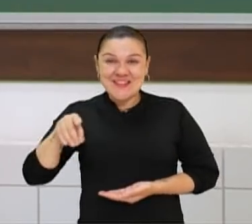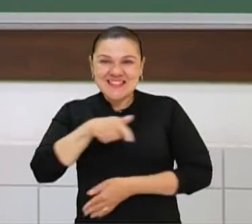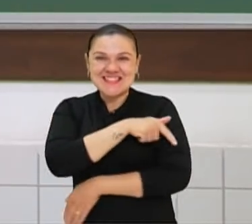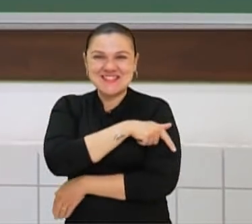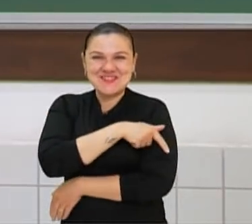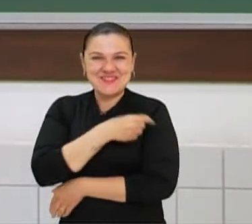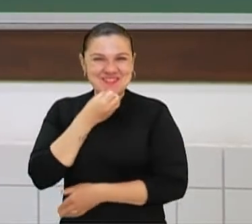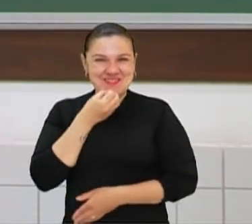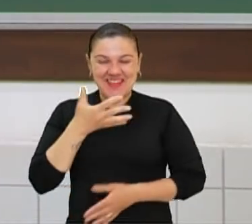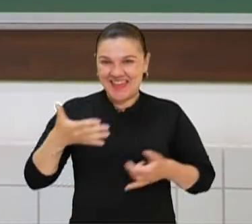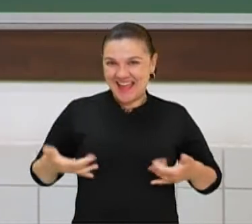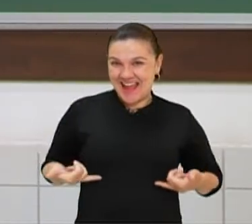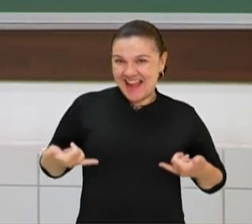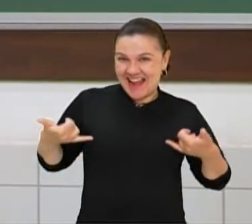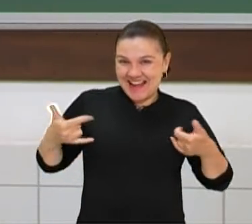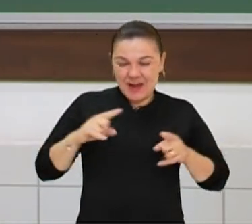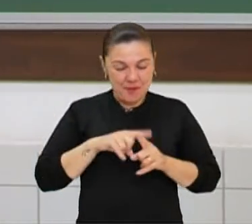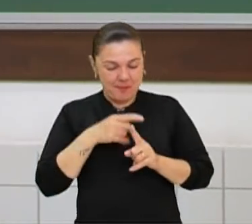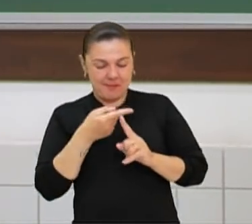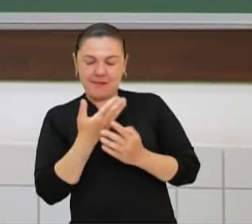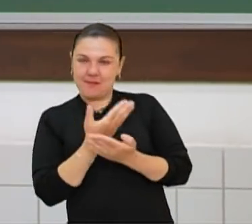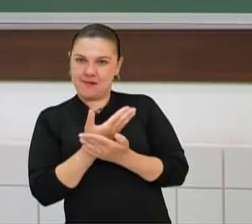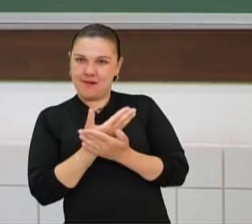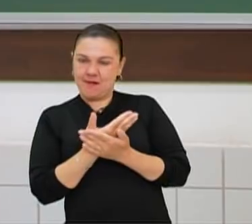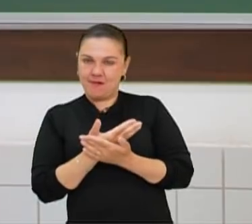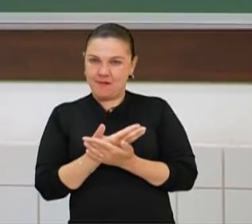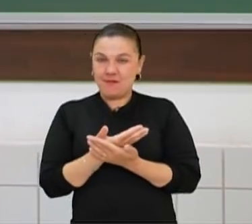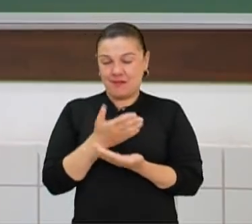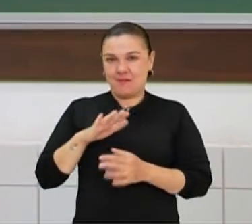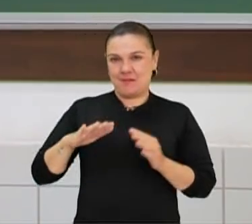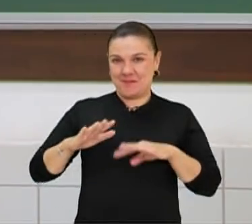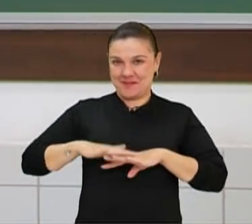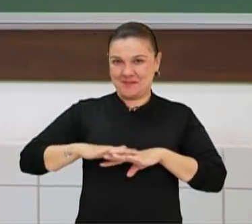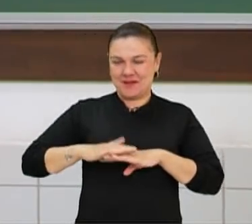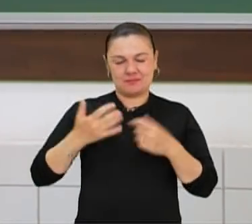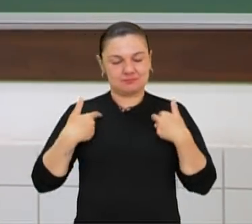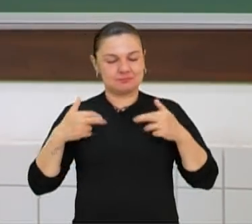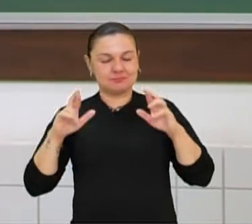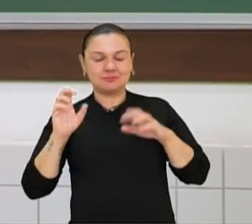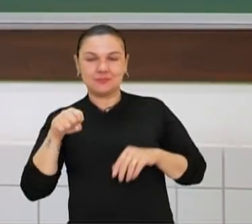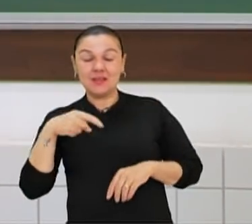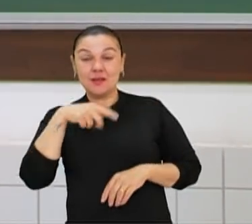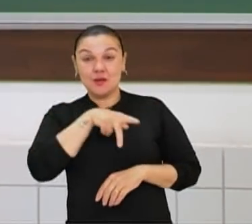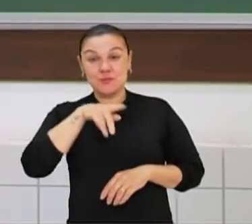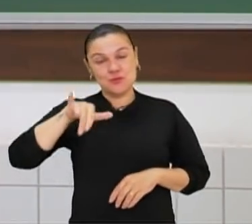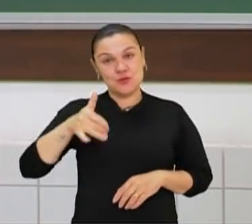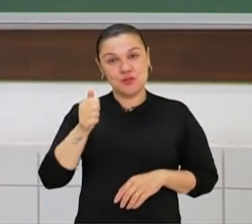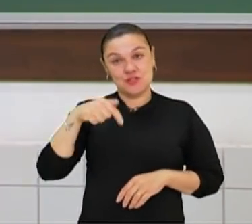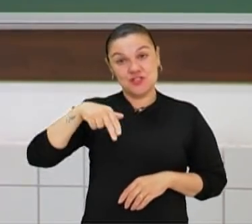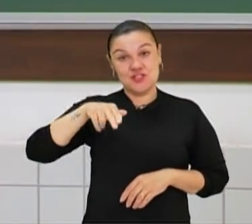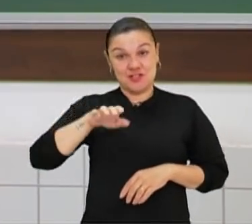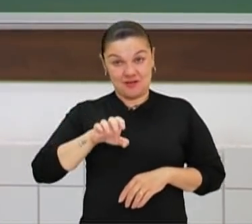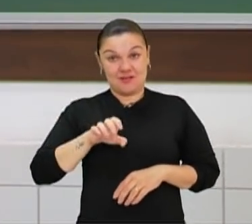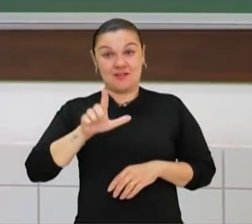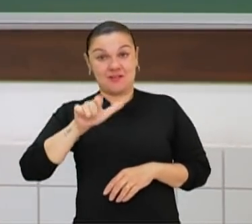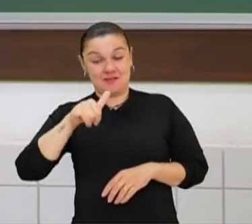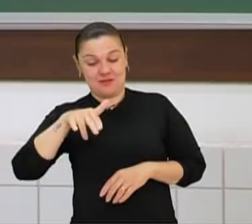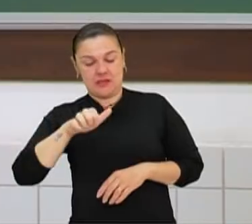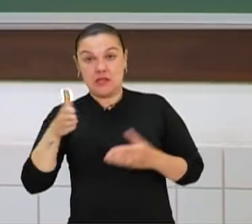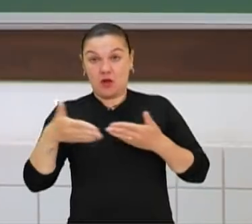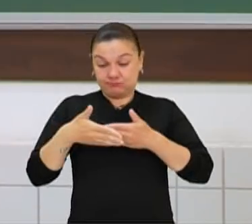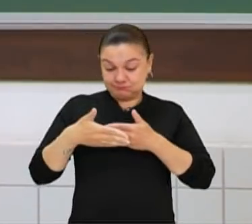sétimo ano, animados para mais uma aula do sétimo ano de matemática? Espero que sim, eu sou a professora Jaqueline e vamos aí